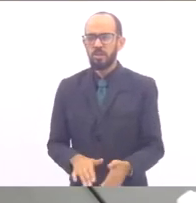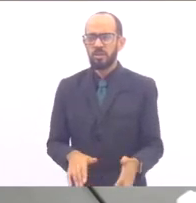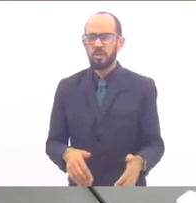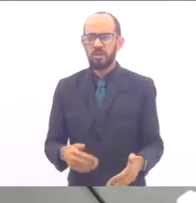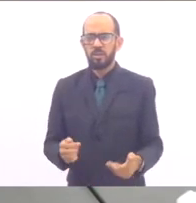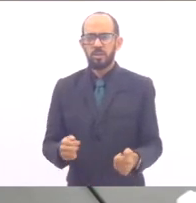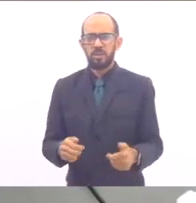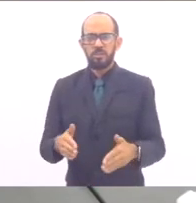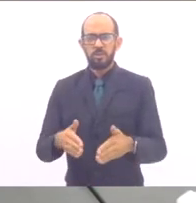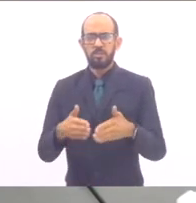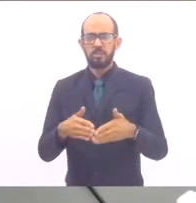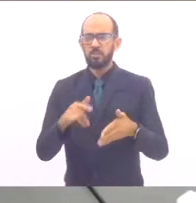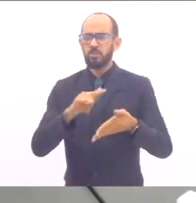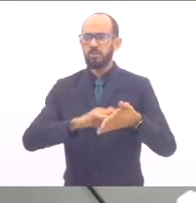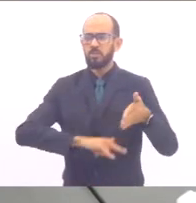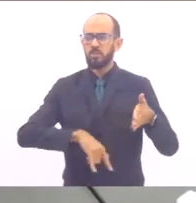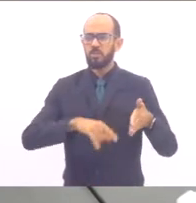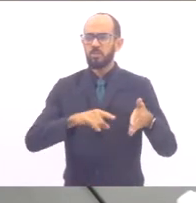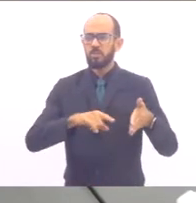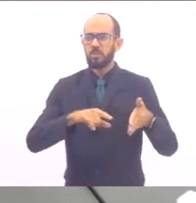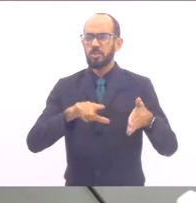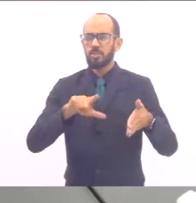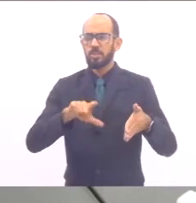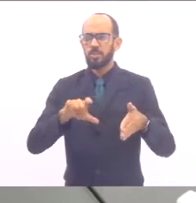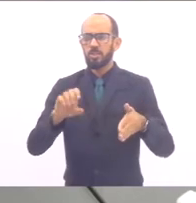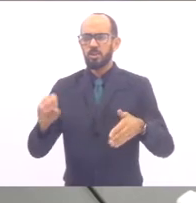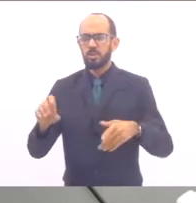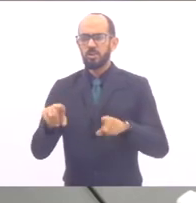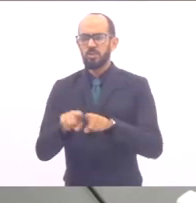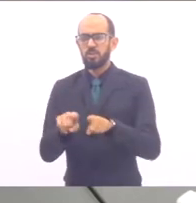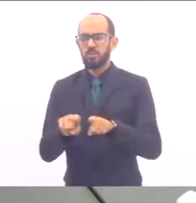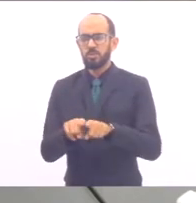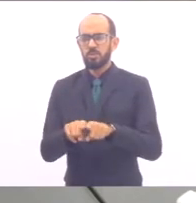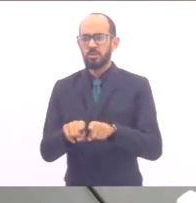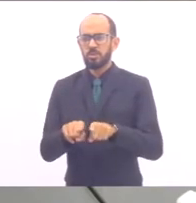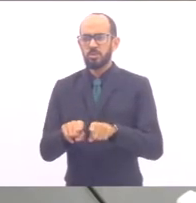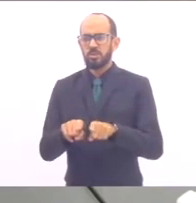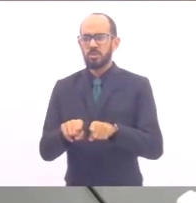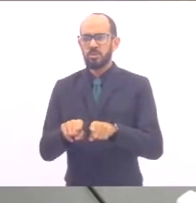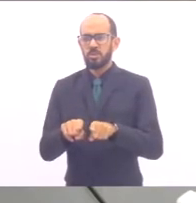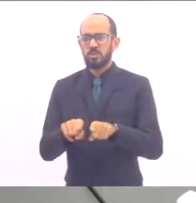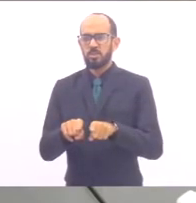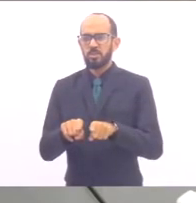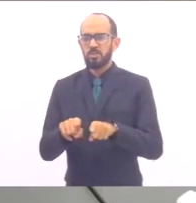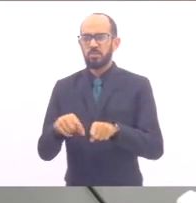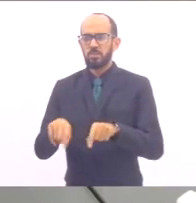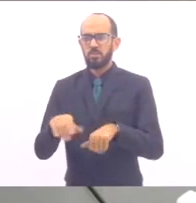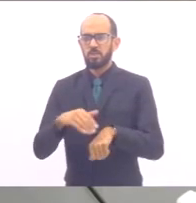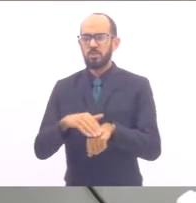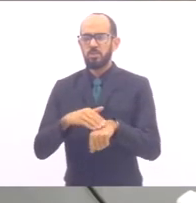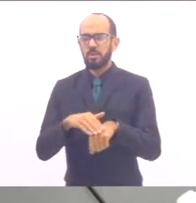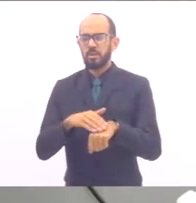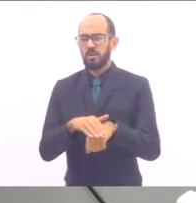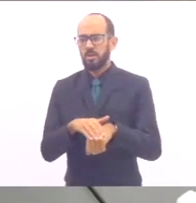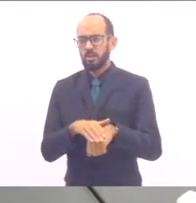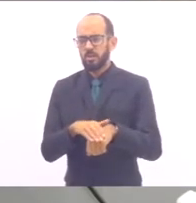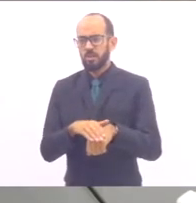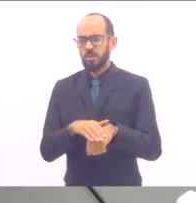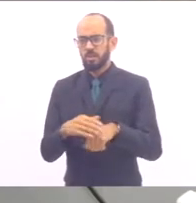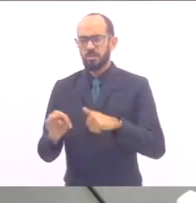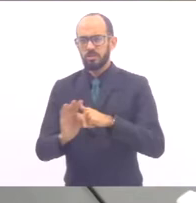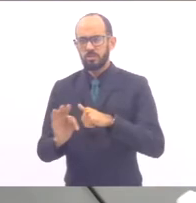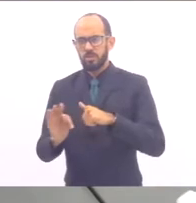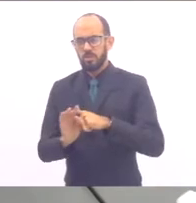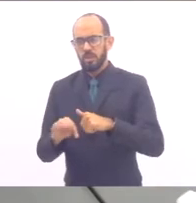o inexigibilidade, a LO. Aí fomos lá, conversamos com os técnicos, me deu uma